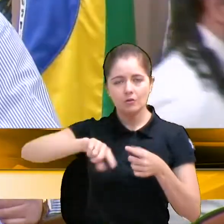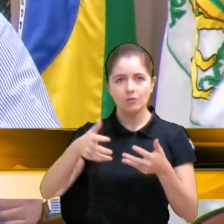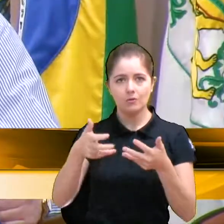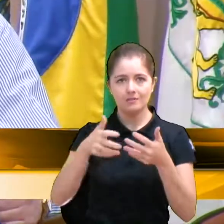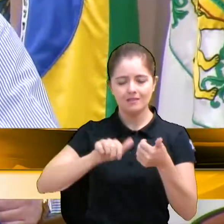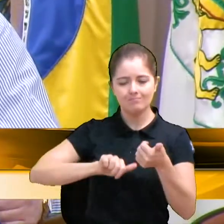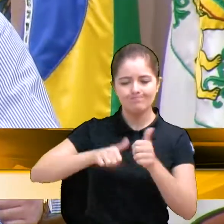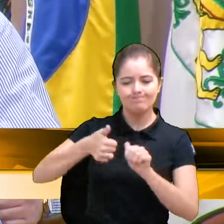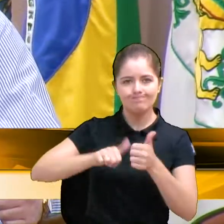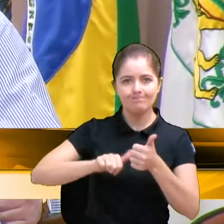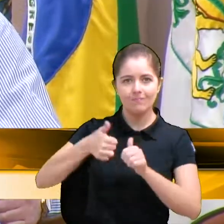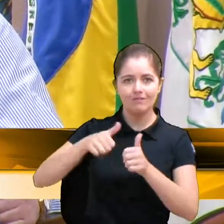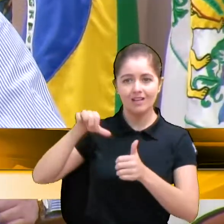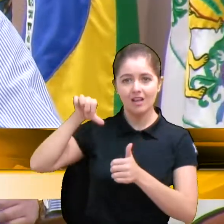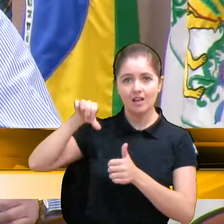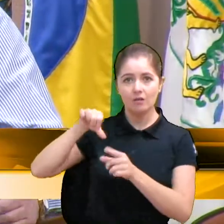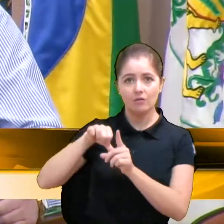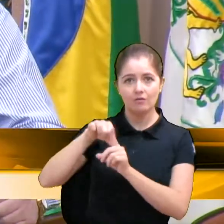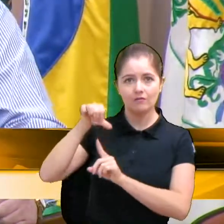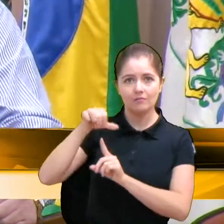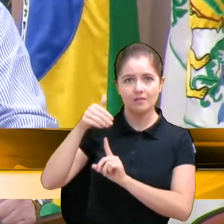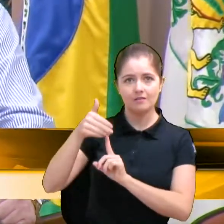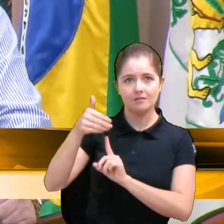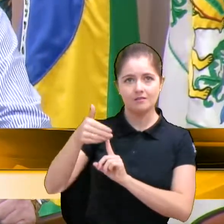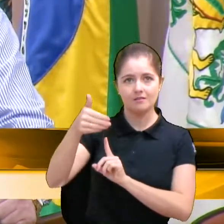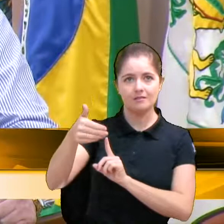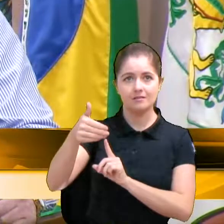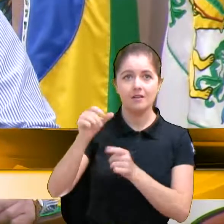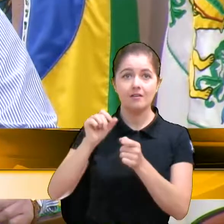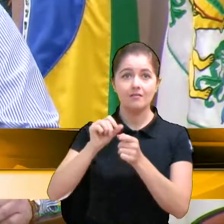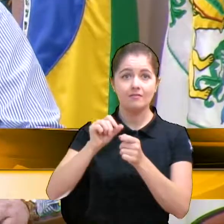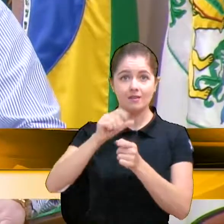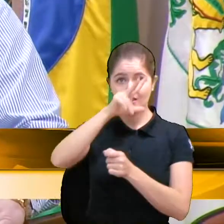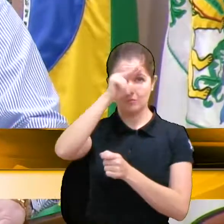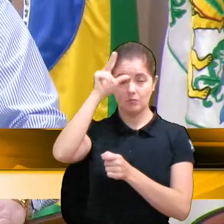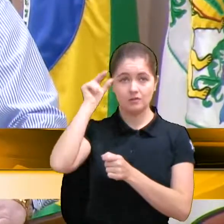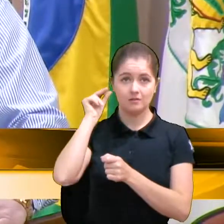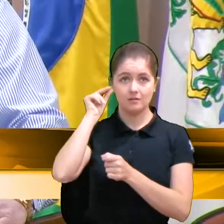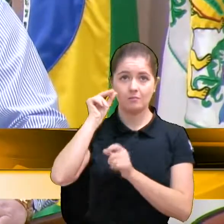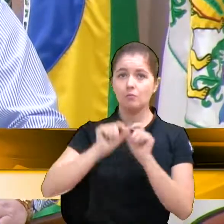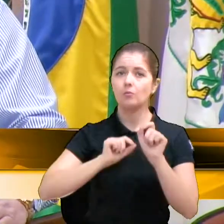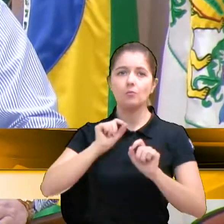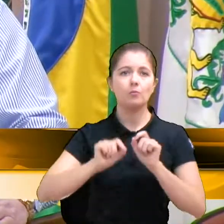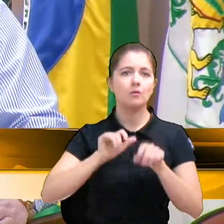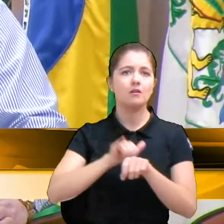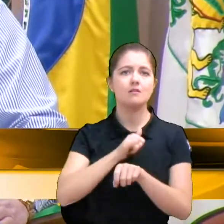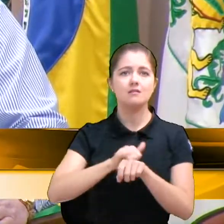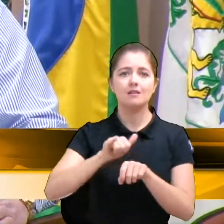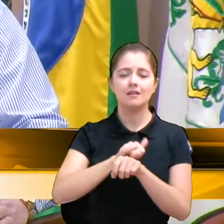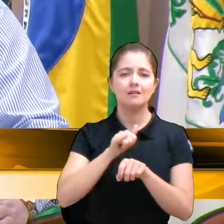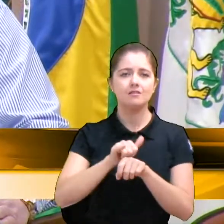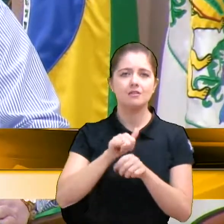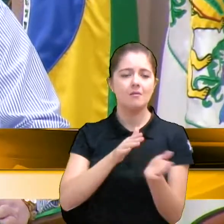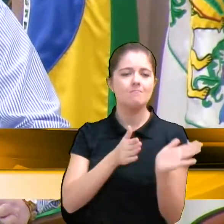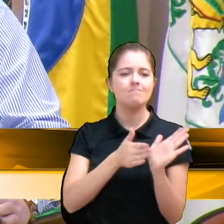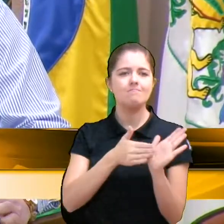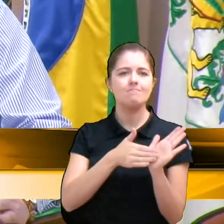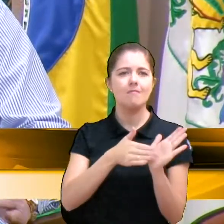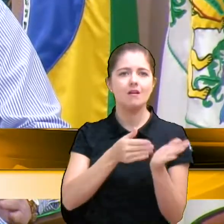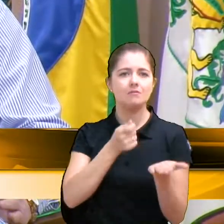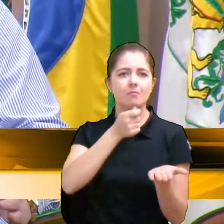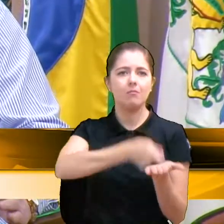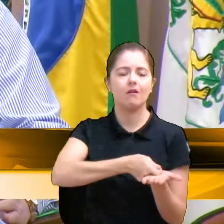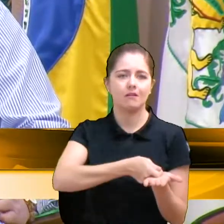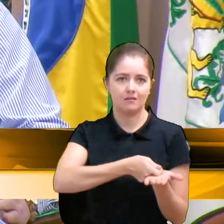9 meses quais foram as atitudes tomadas pelo município em relação à cobrança da dívida ativa. E